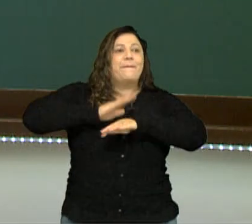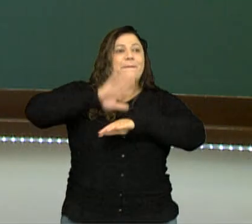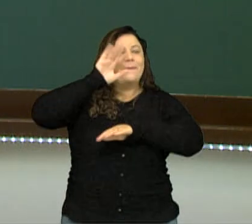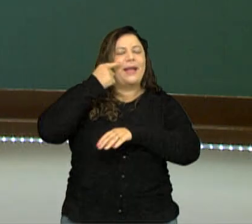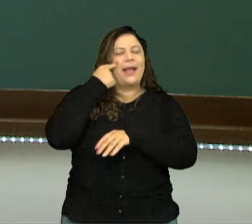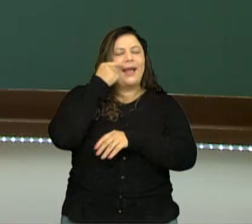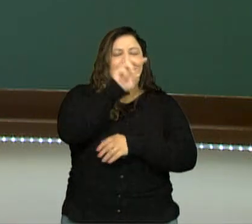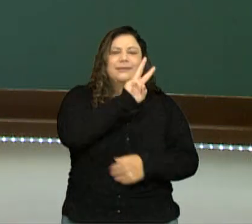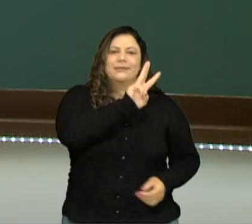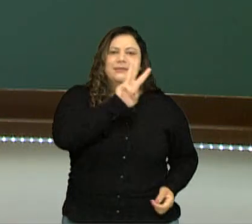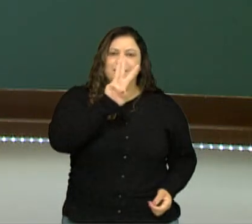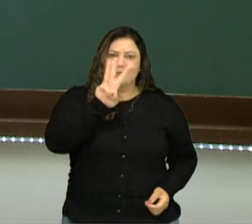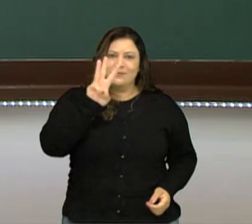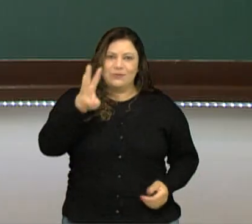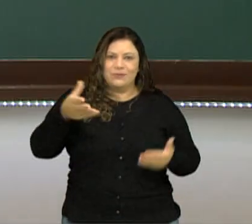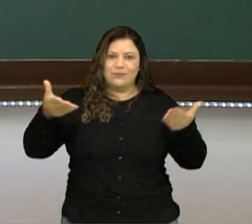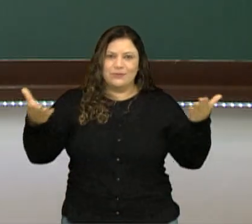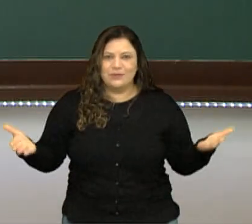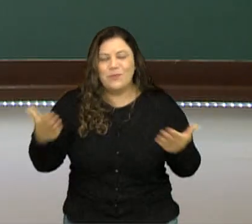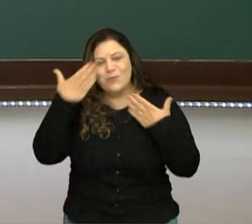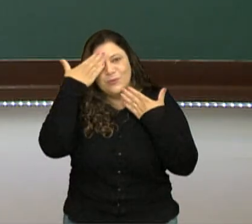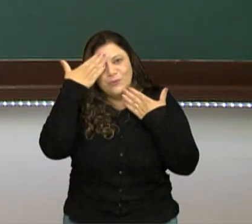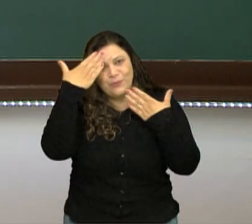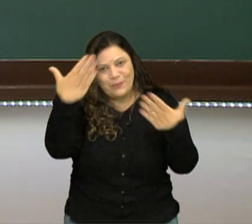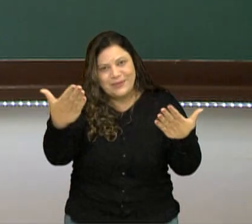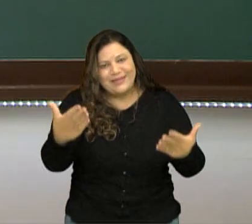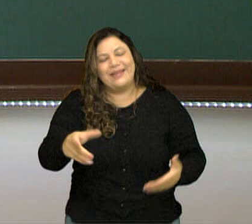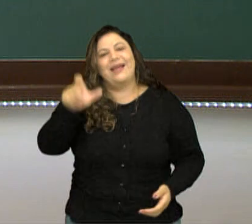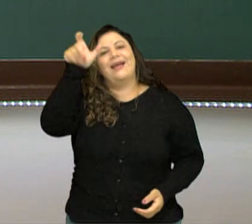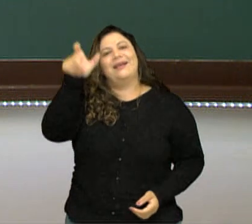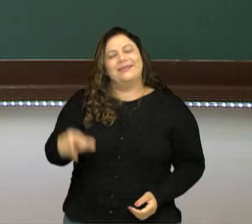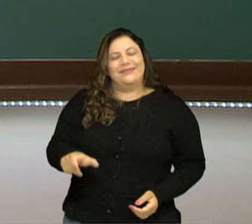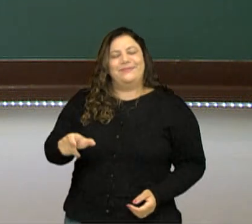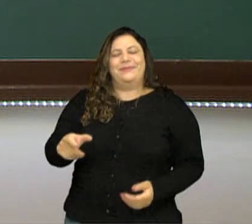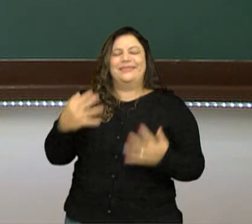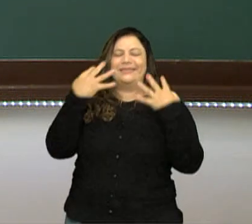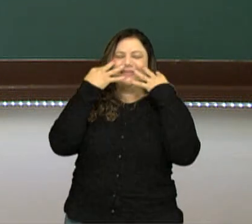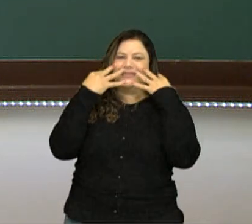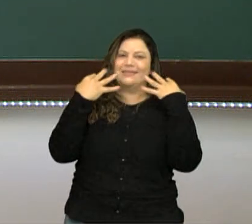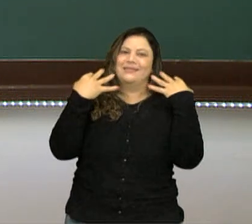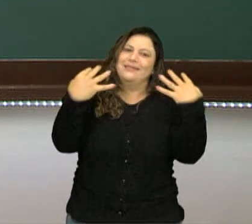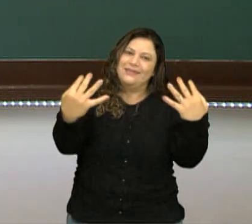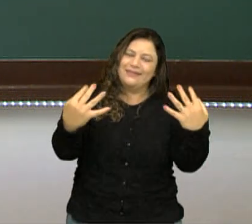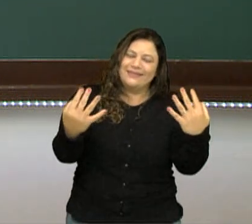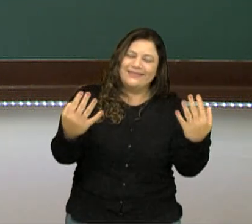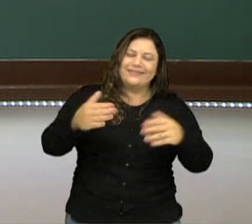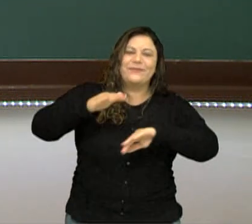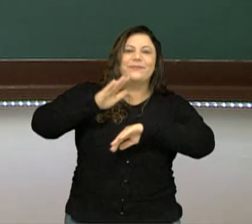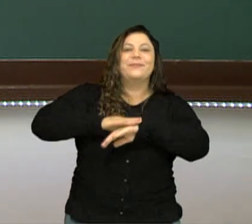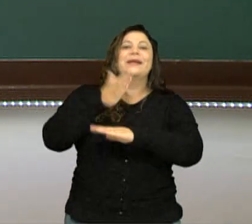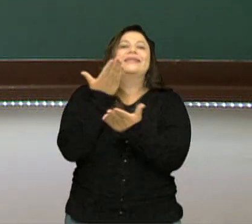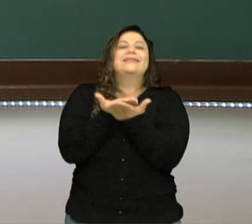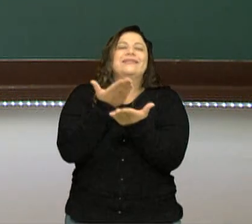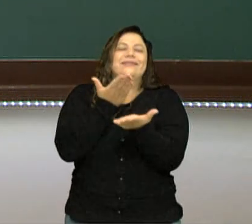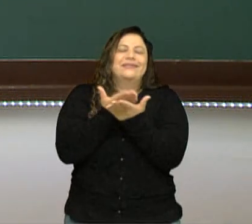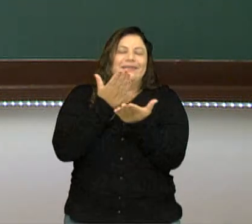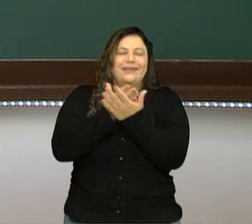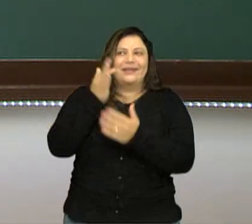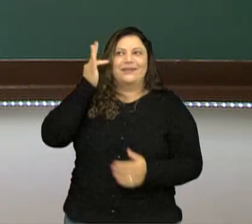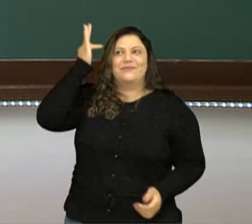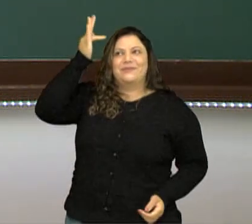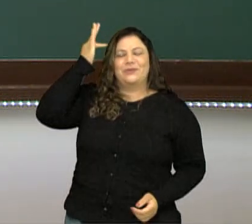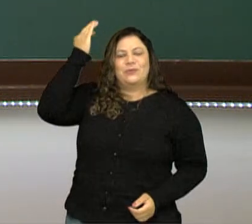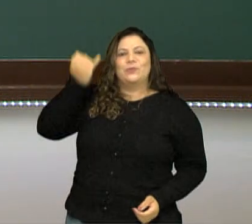algumas referências. Meu muito obrigada pela presença de vocês, pela atenção em mais essa aula sobre esse filósofo